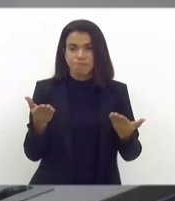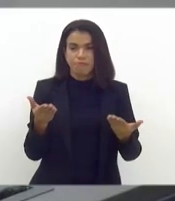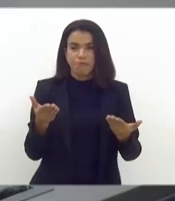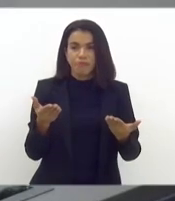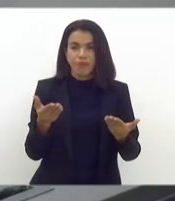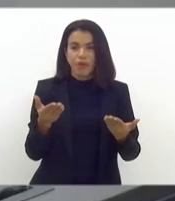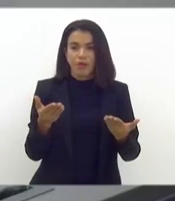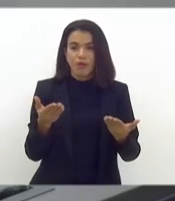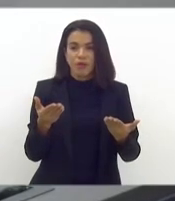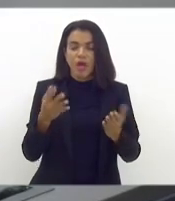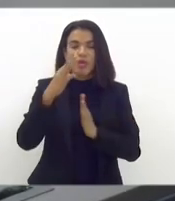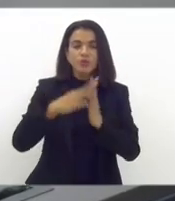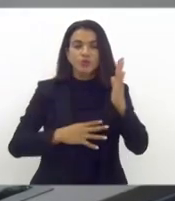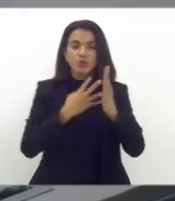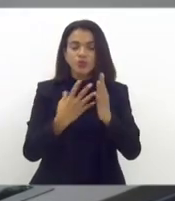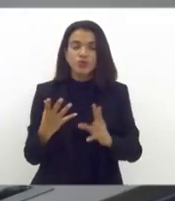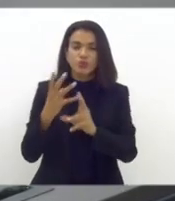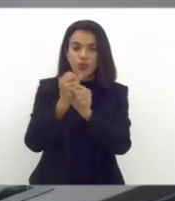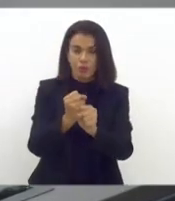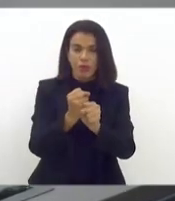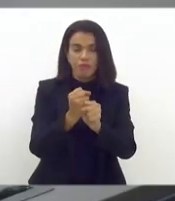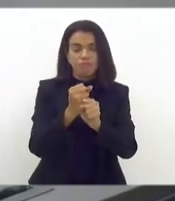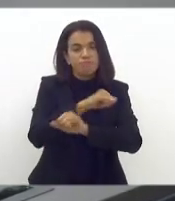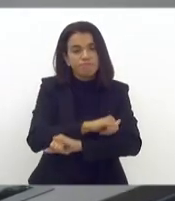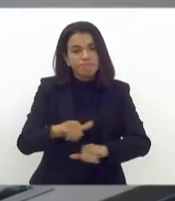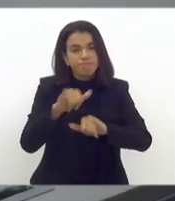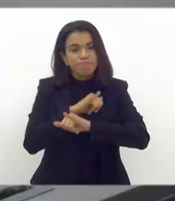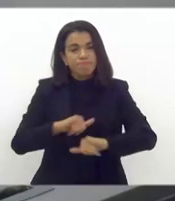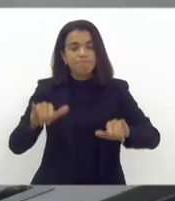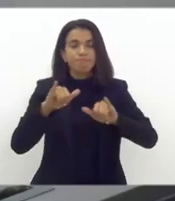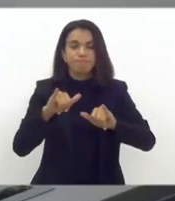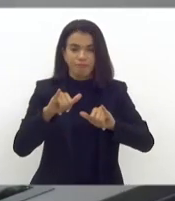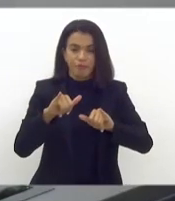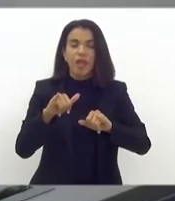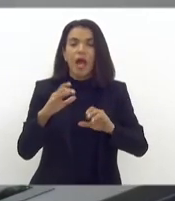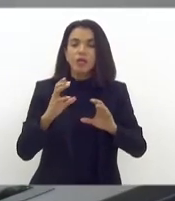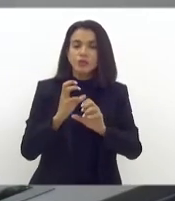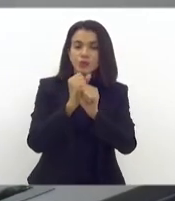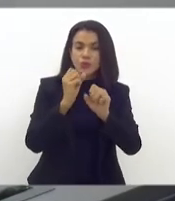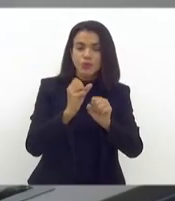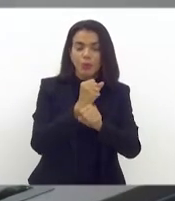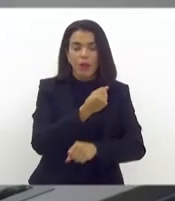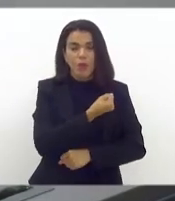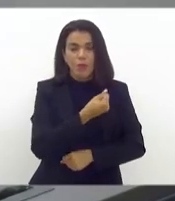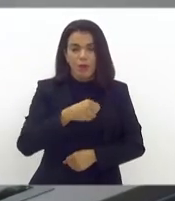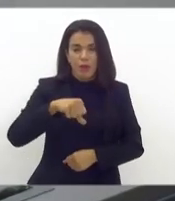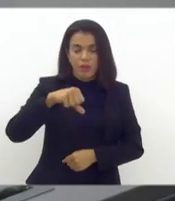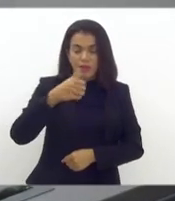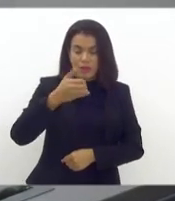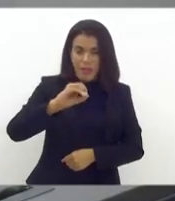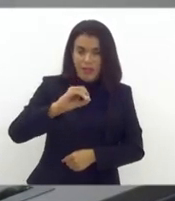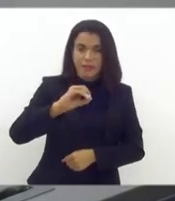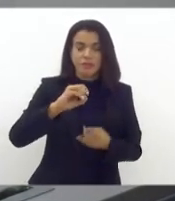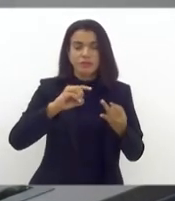súmulas para dar ciência a todos, que serão a súmula de número 10, a